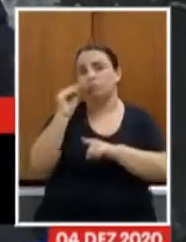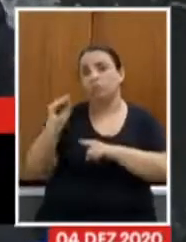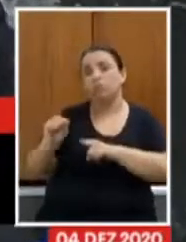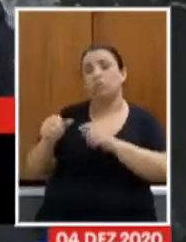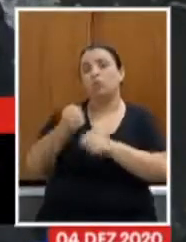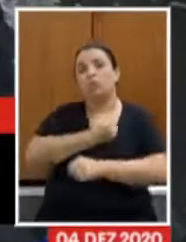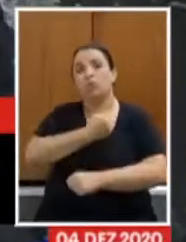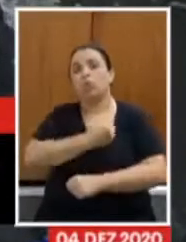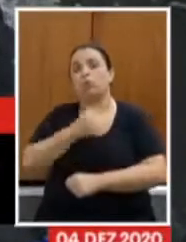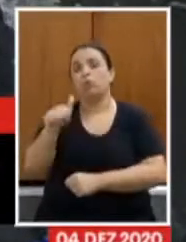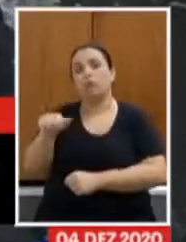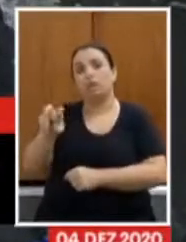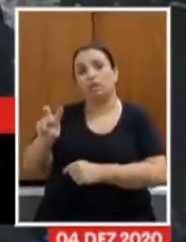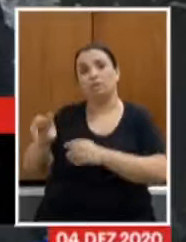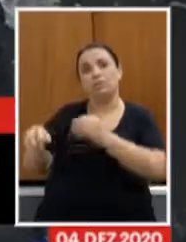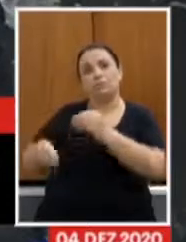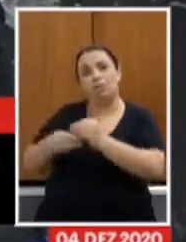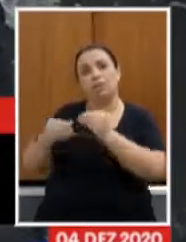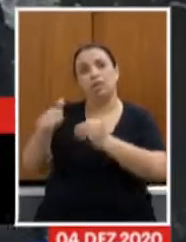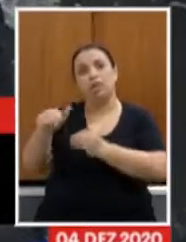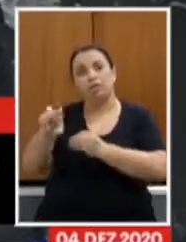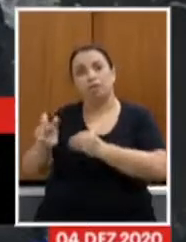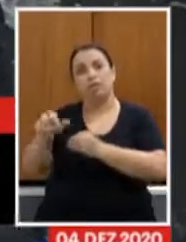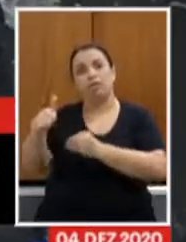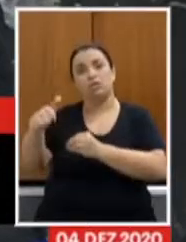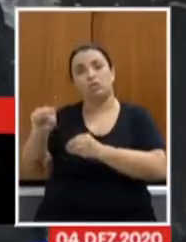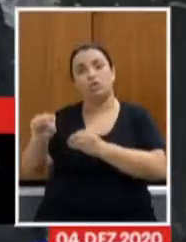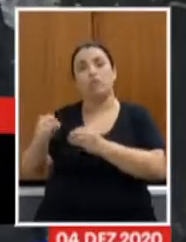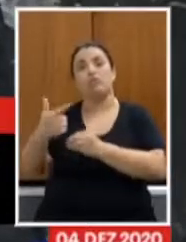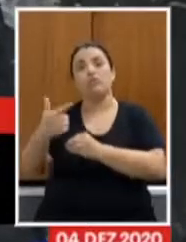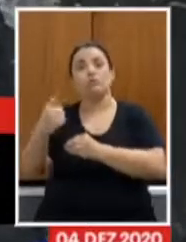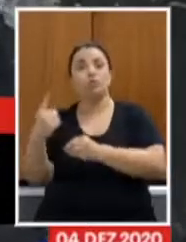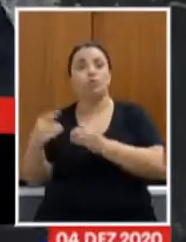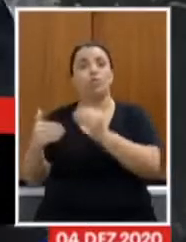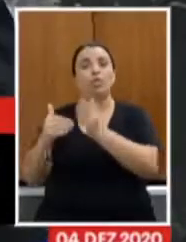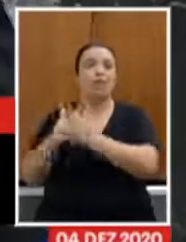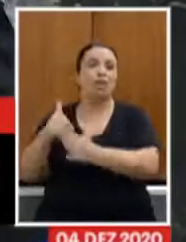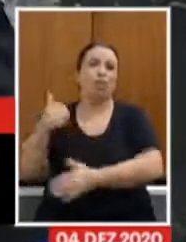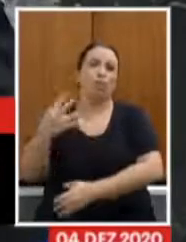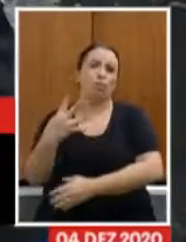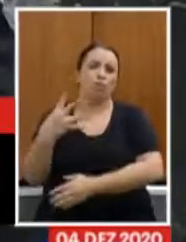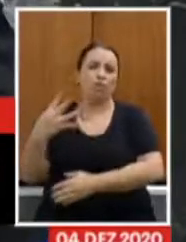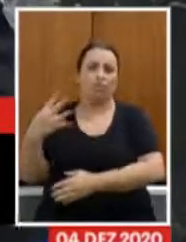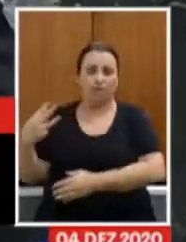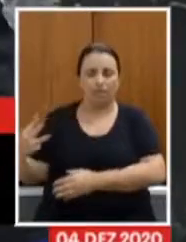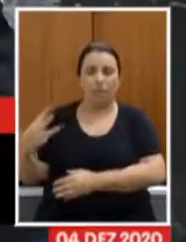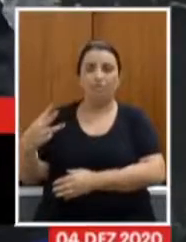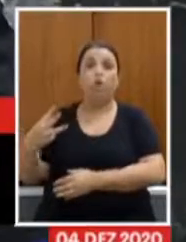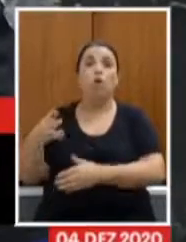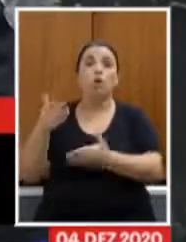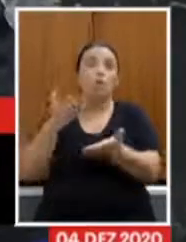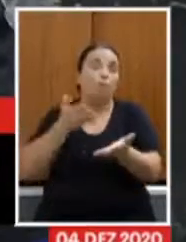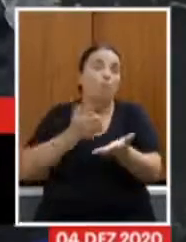números 15, 18 e 21 a 43. Com a aprovação da subemenda número 1,